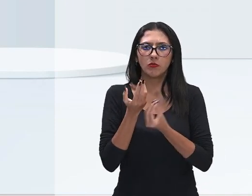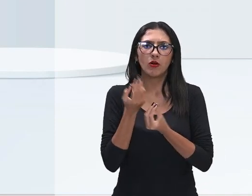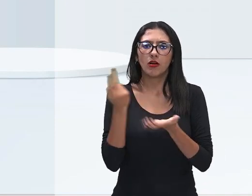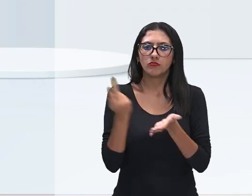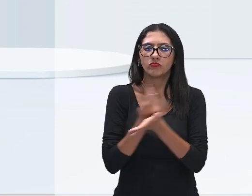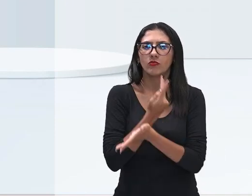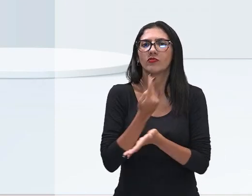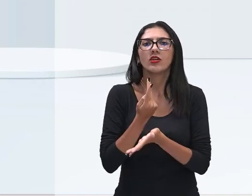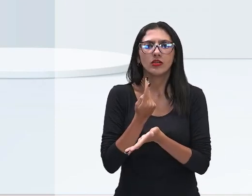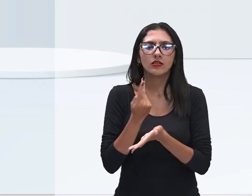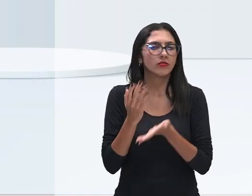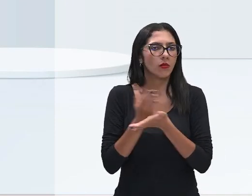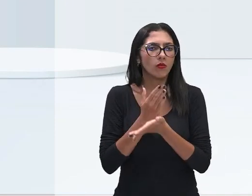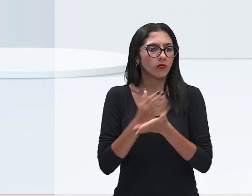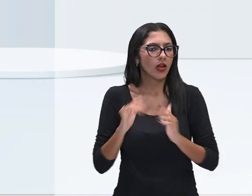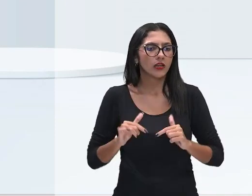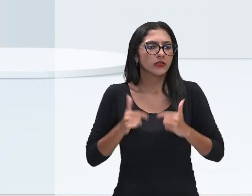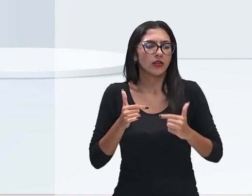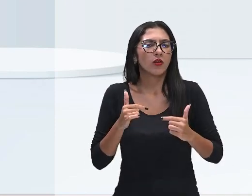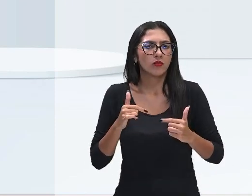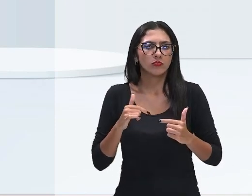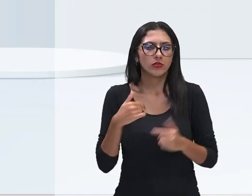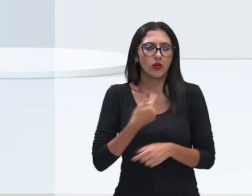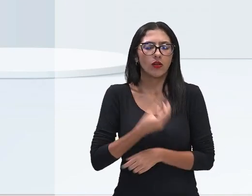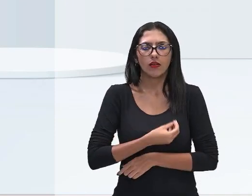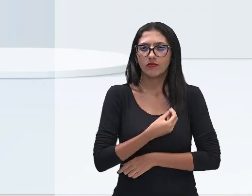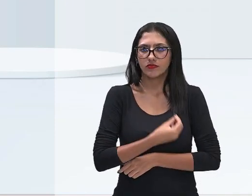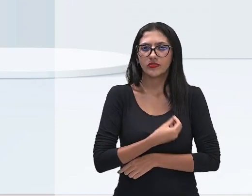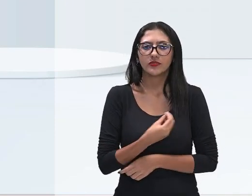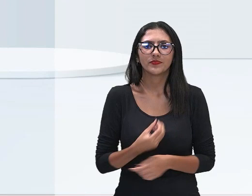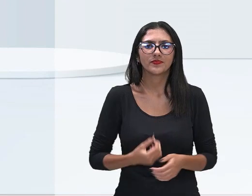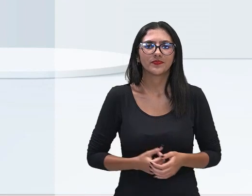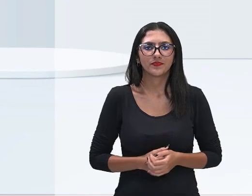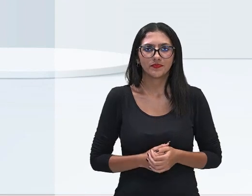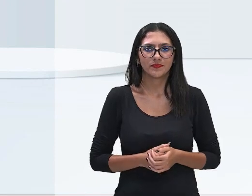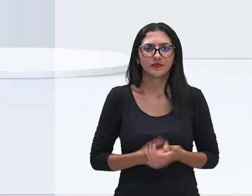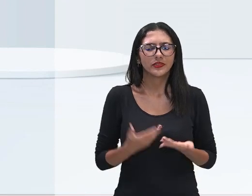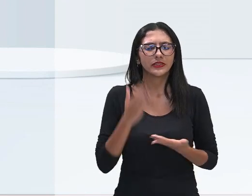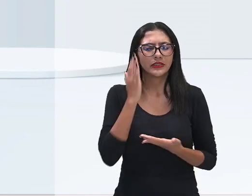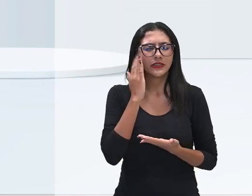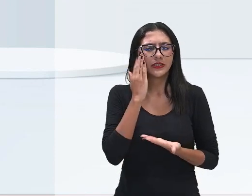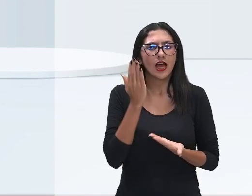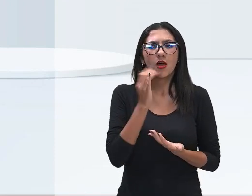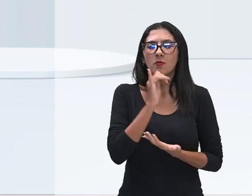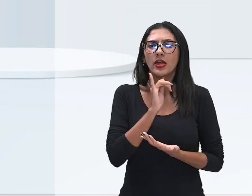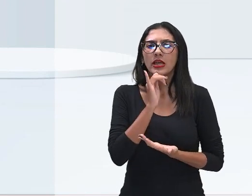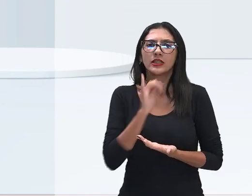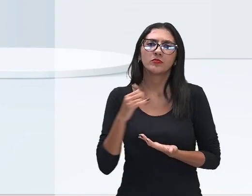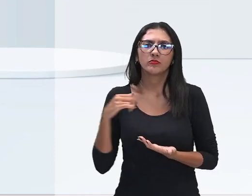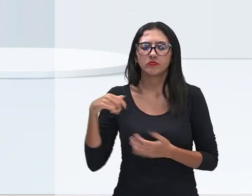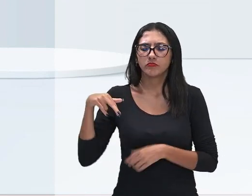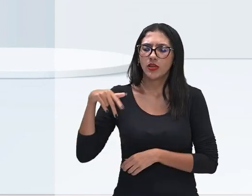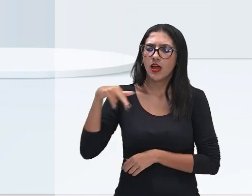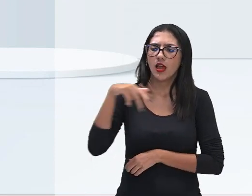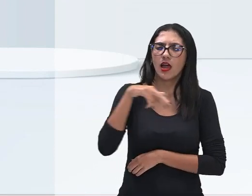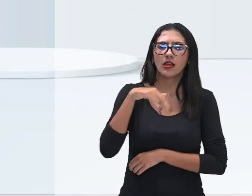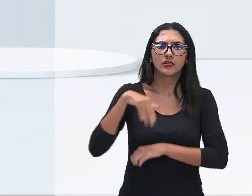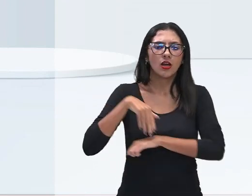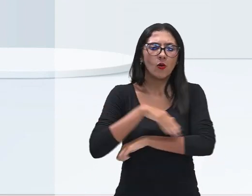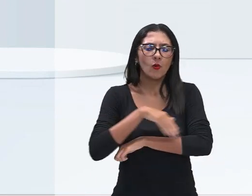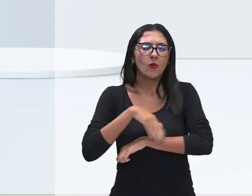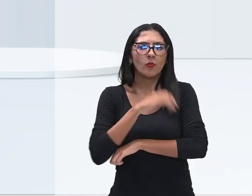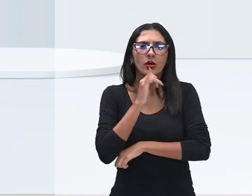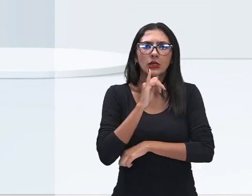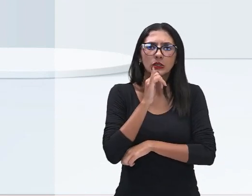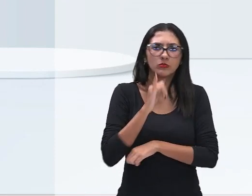mesmo quando não estamos sendo observados. Sabe aquele momento que você está andando na rua e você abre um pacote